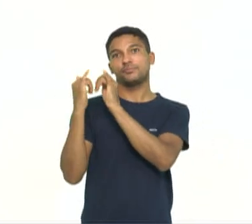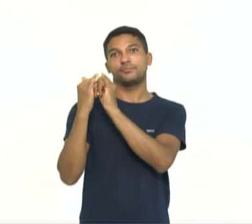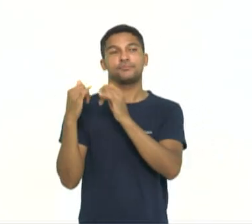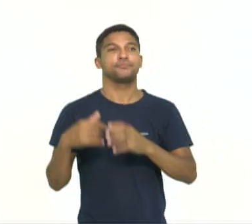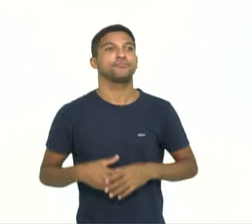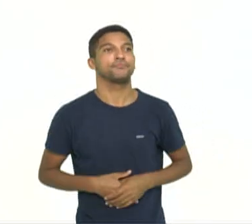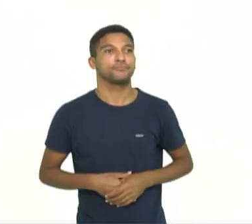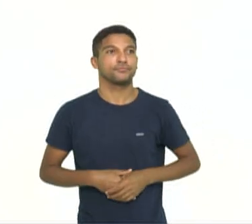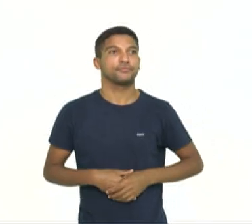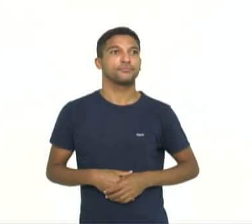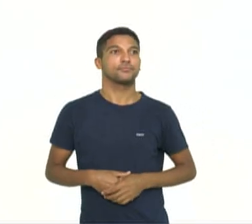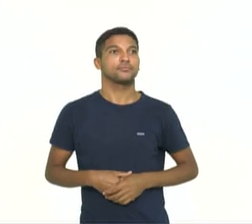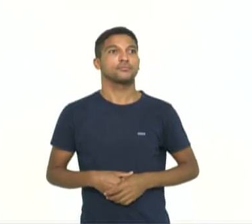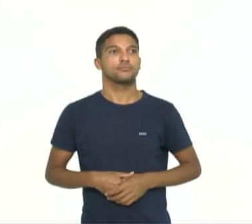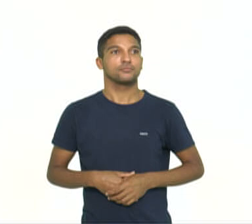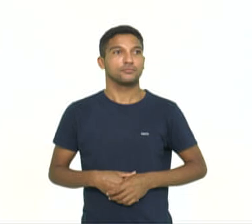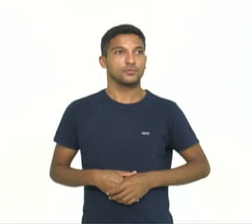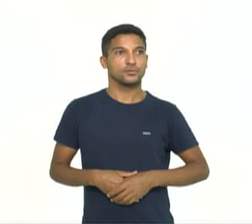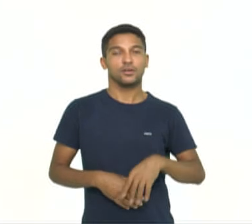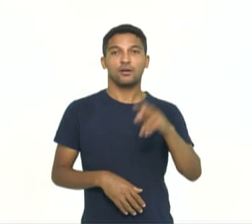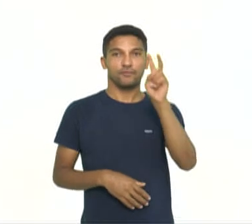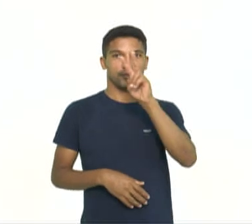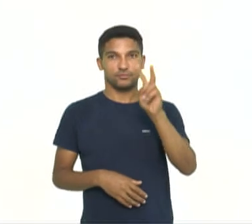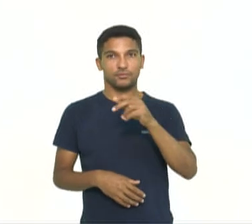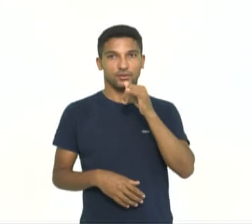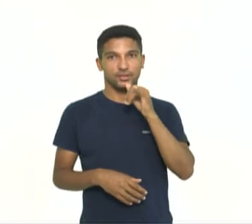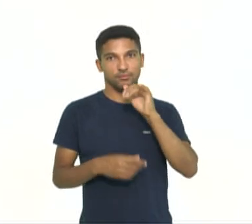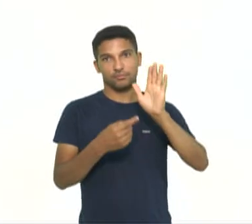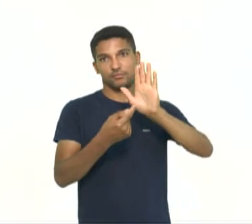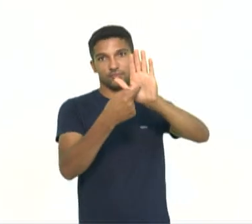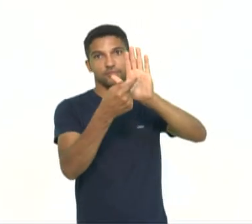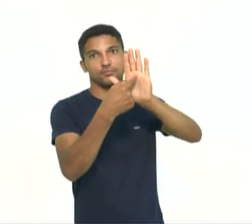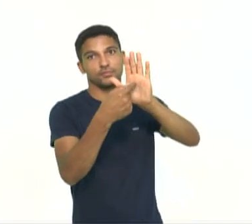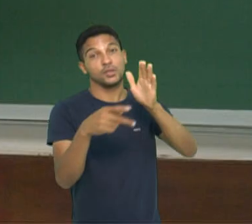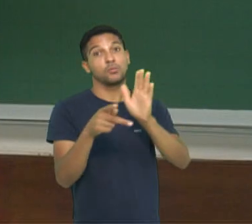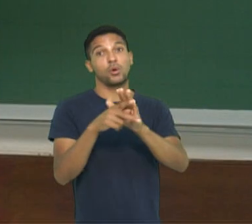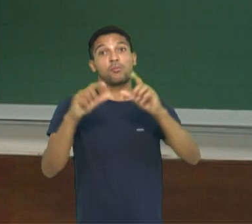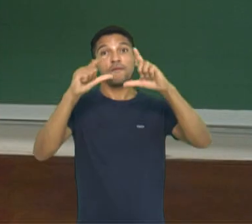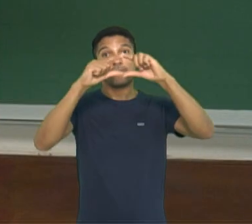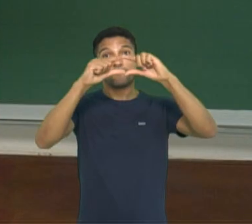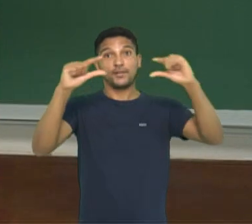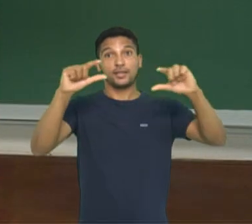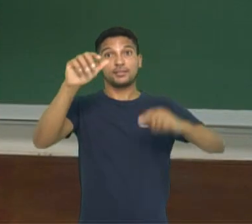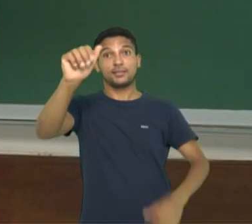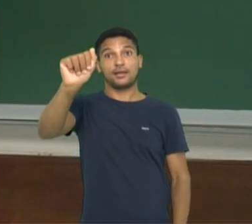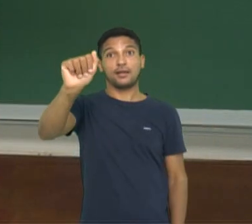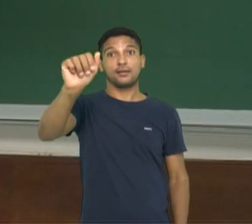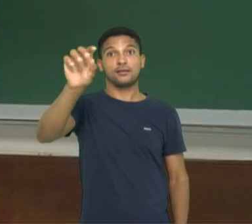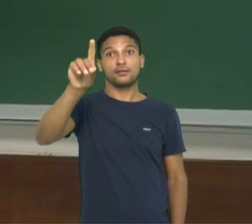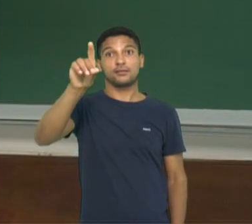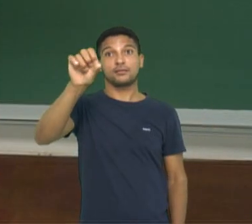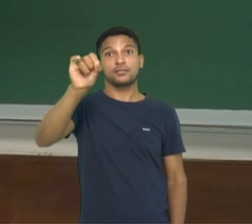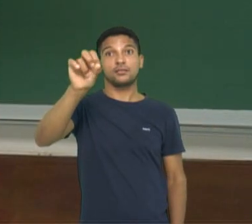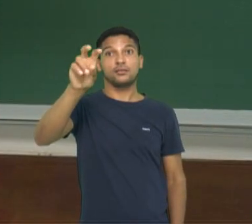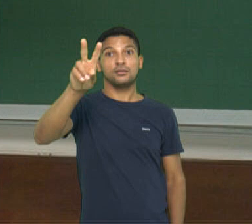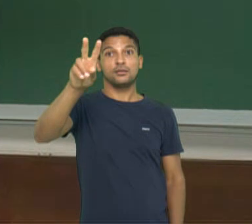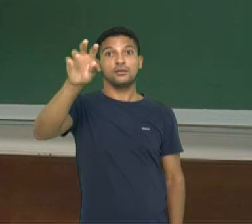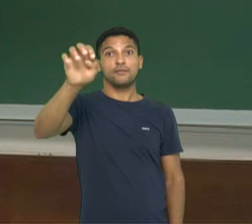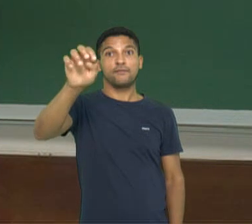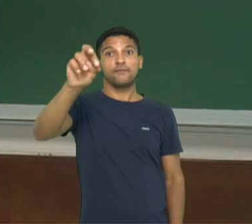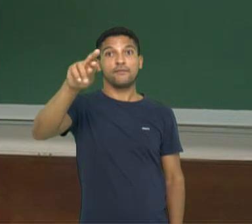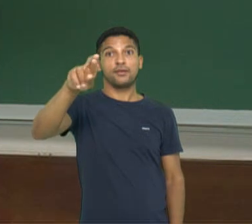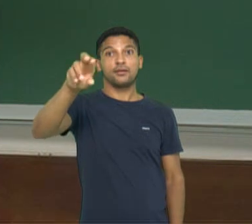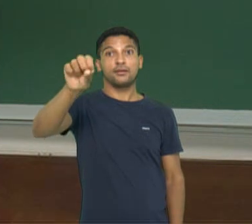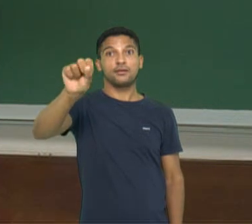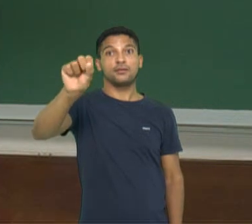inteira pela TV. Né? Então, vocês têm aí alguns exemplos de adversativa, certo? No exercício 5, agora, eu vou pedir para